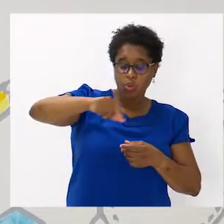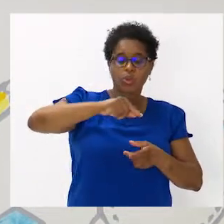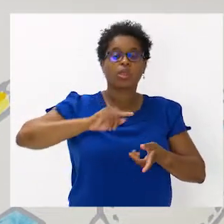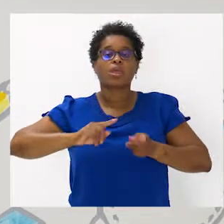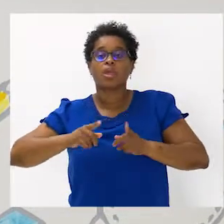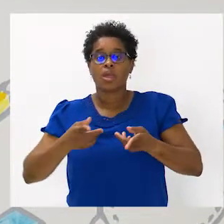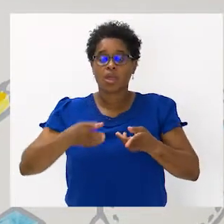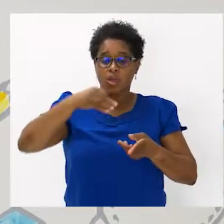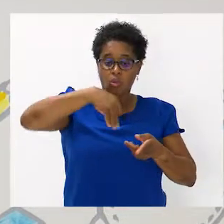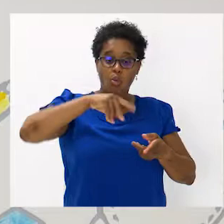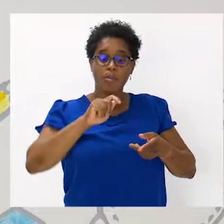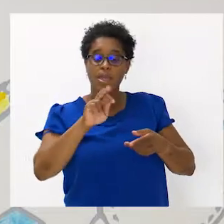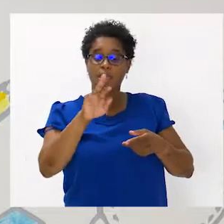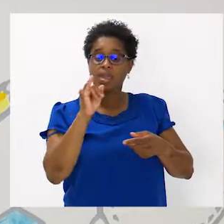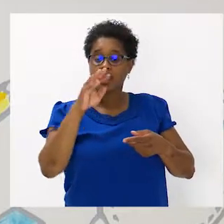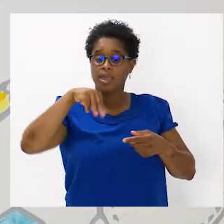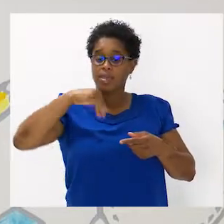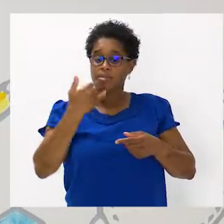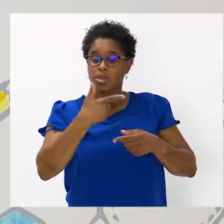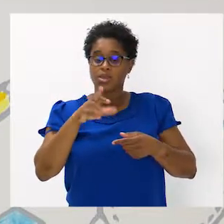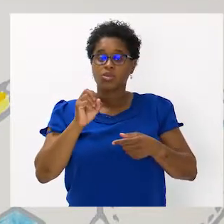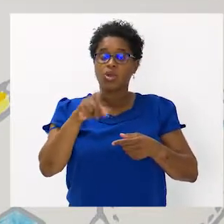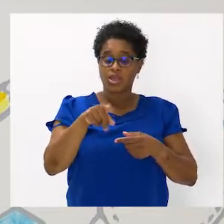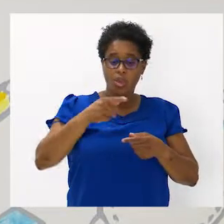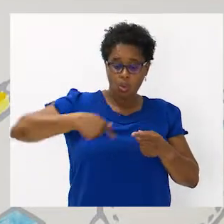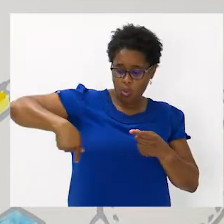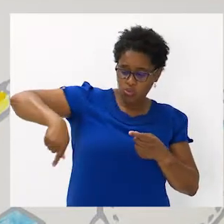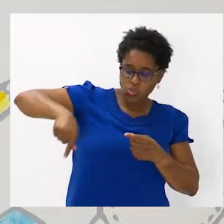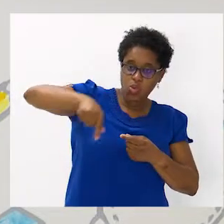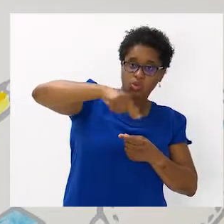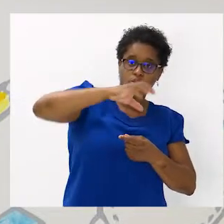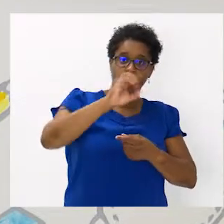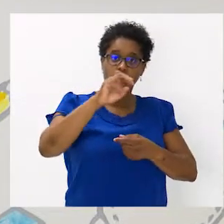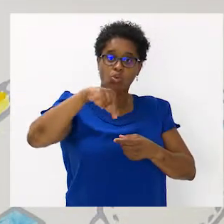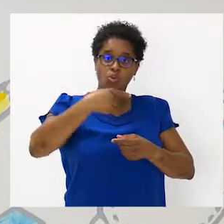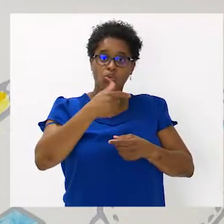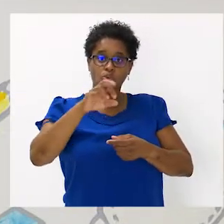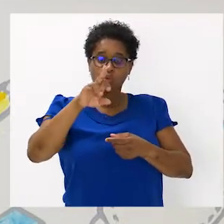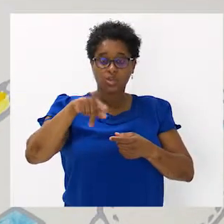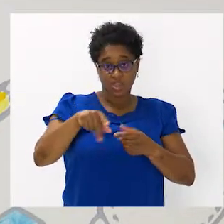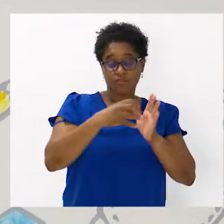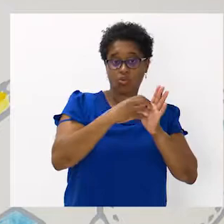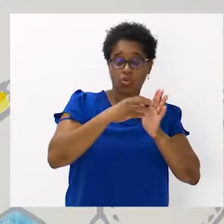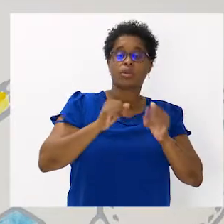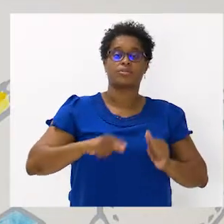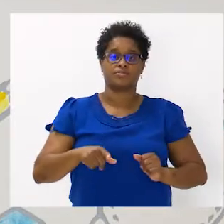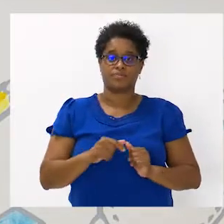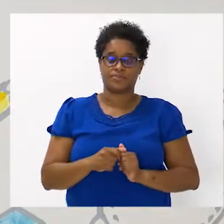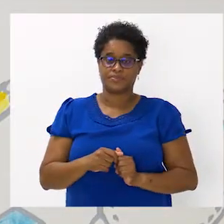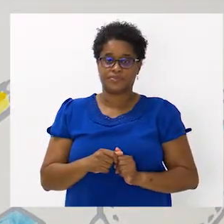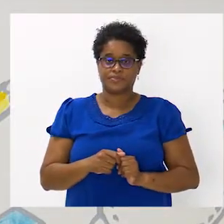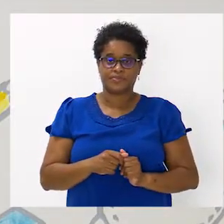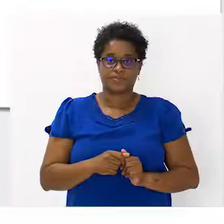é o perímetro, é o contorno aqui dessa figura,